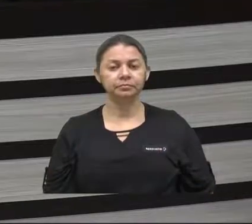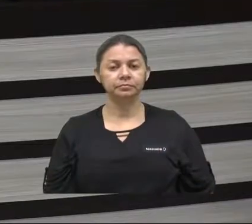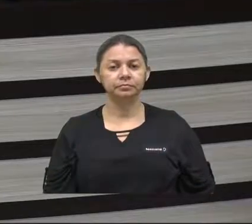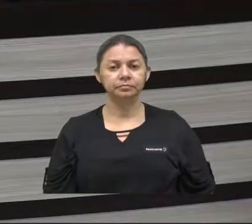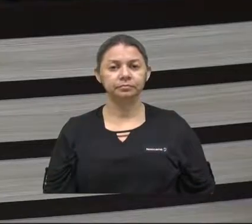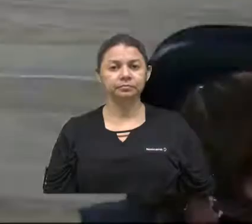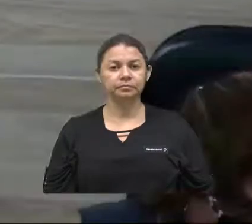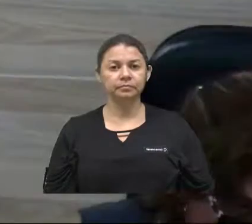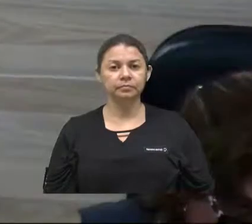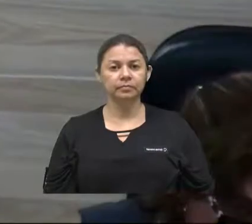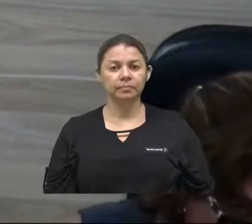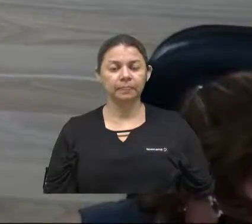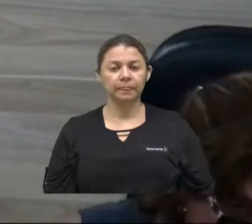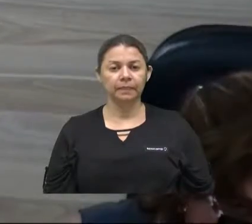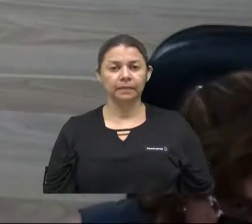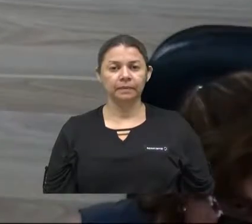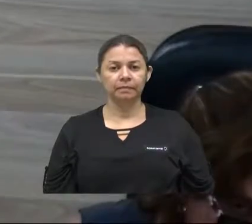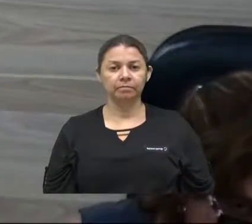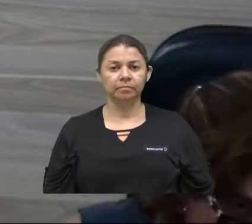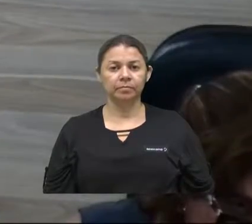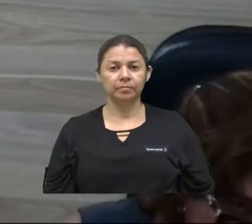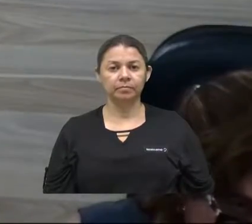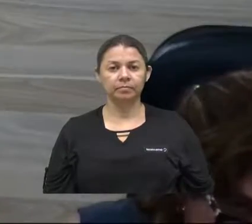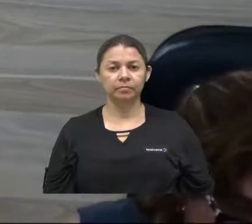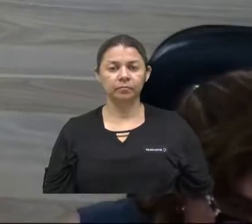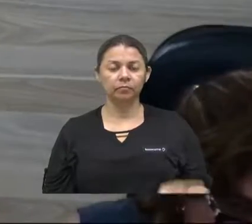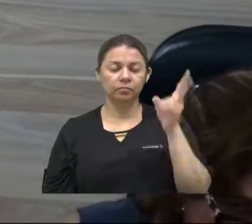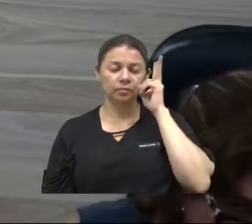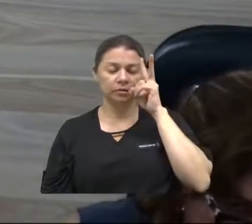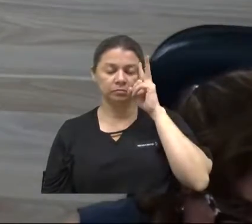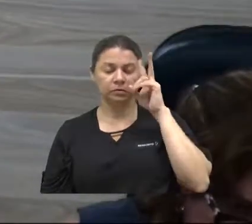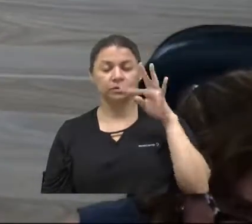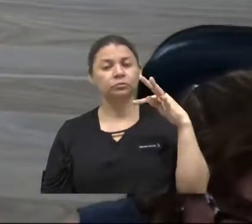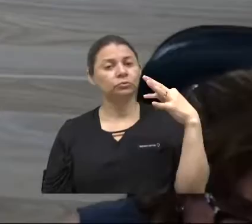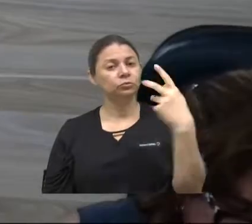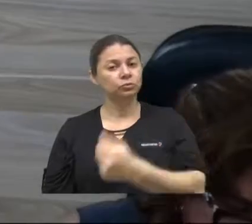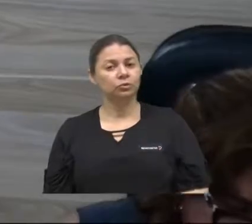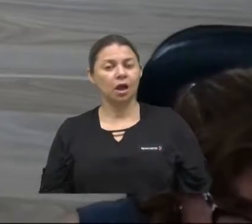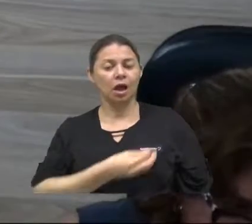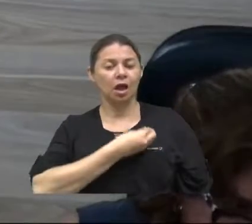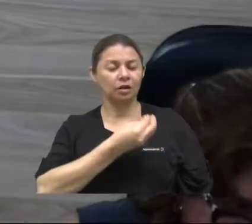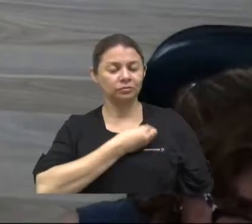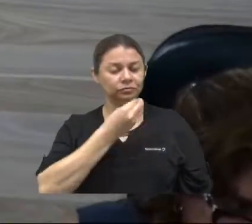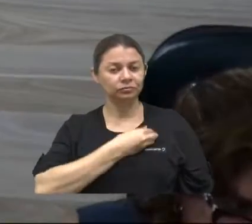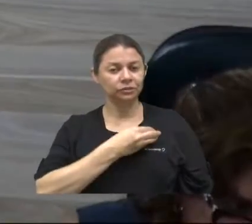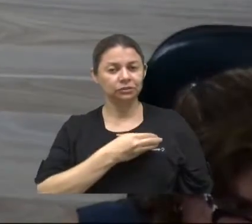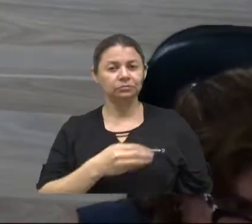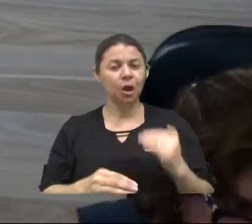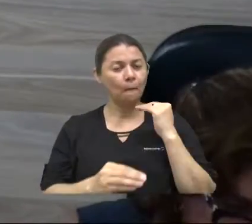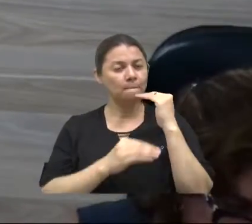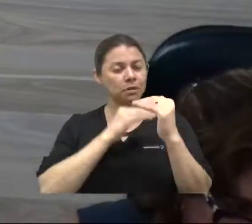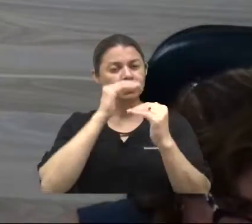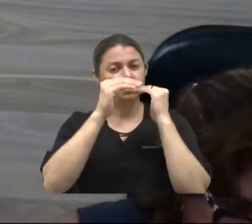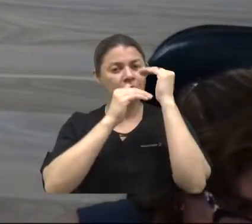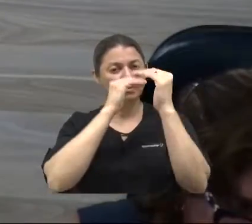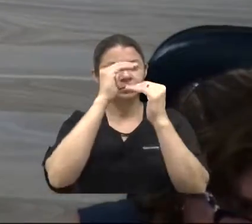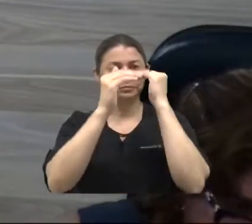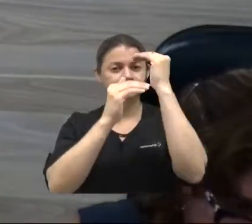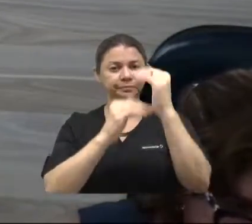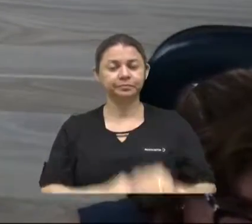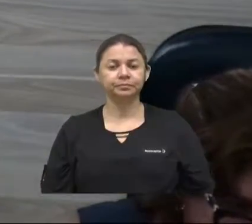tudo na vida é construção. E quero lembrar só o seguinte: essa vaga da